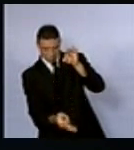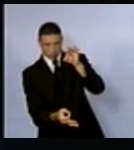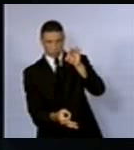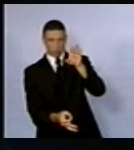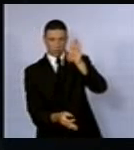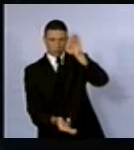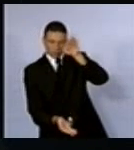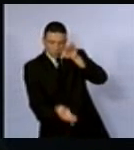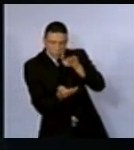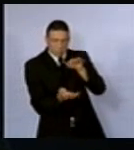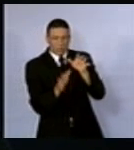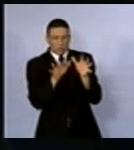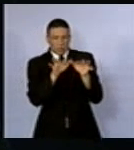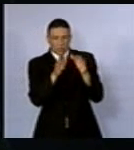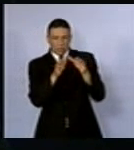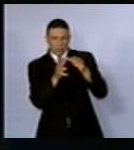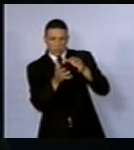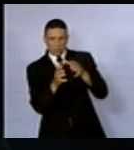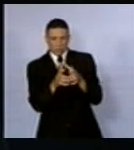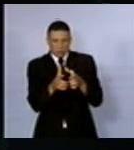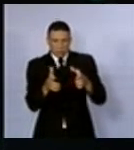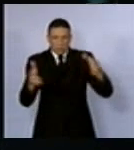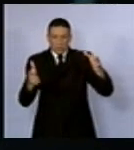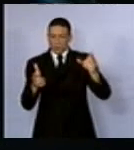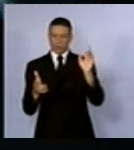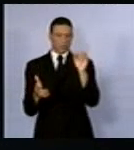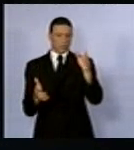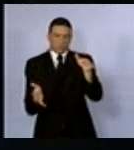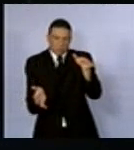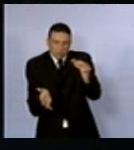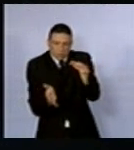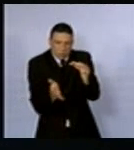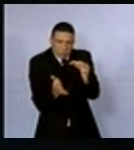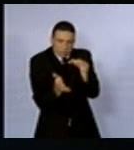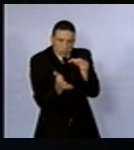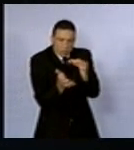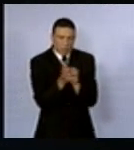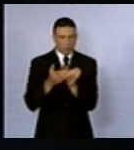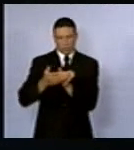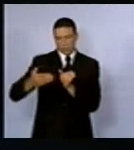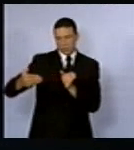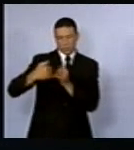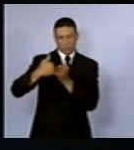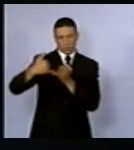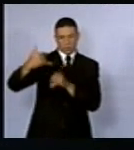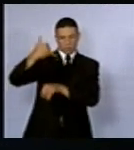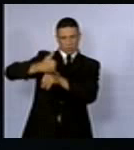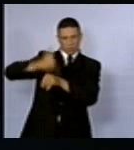ainda, porque esse campo magnético ele não aumenta, ele só diminui com o afastamento.